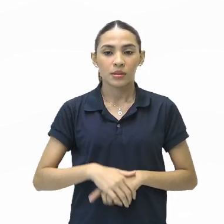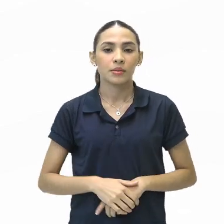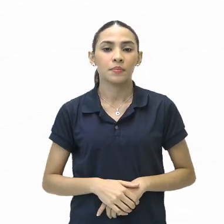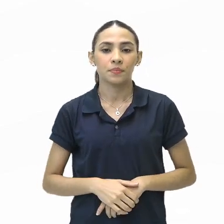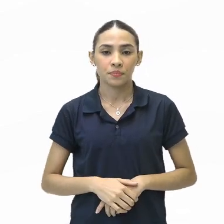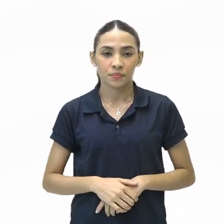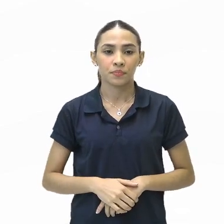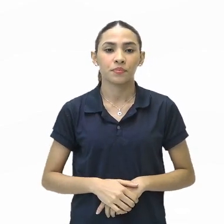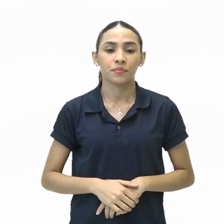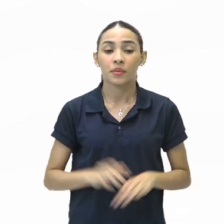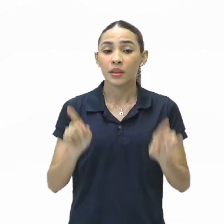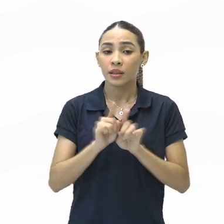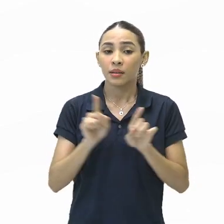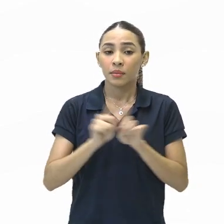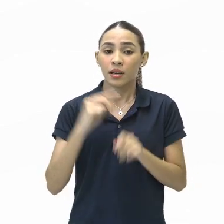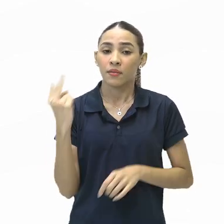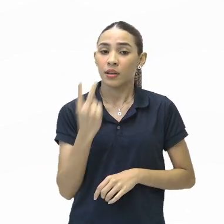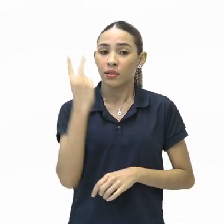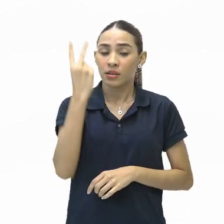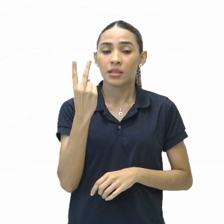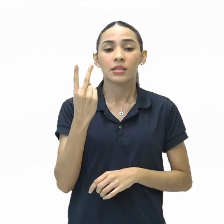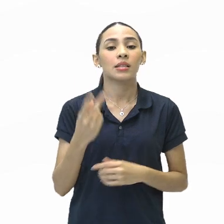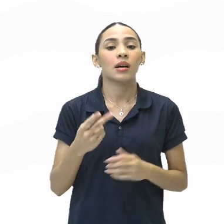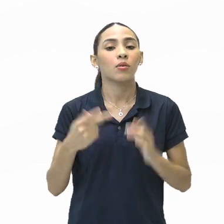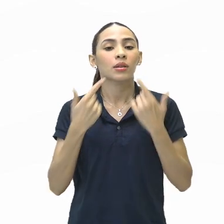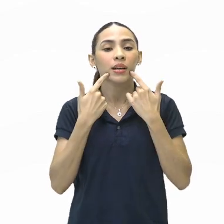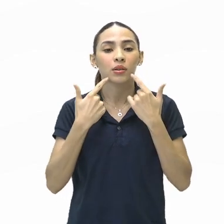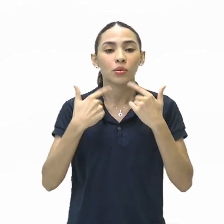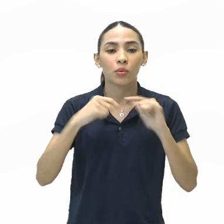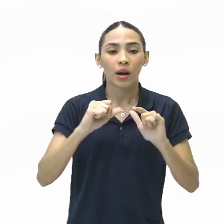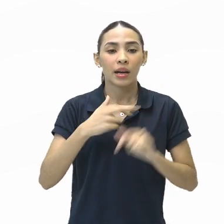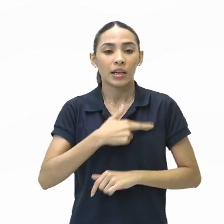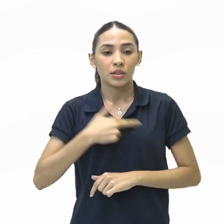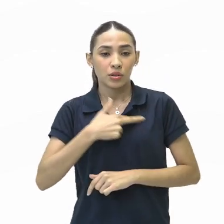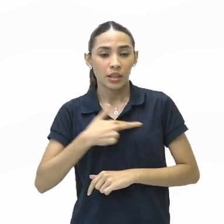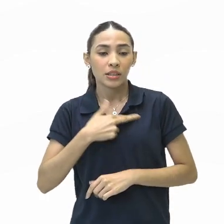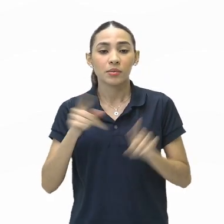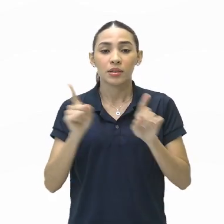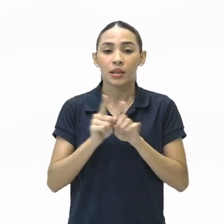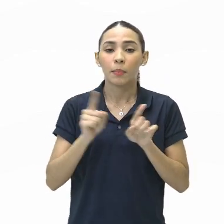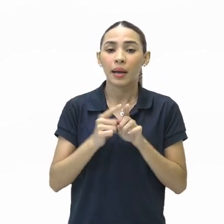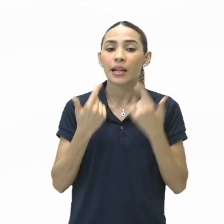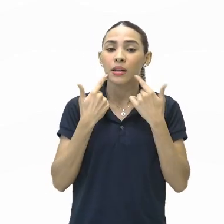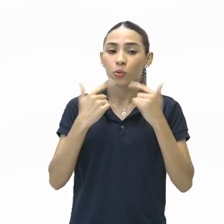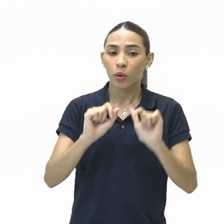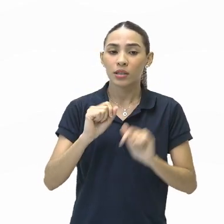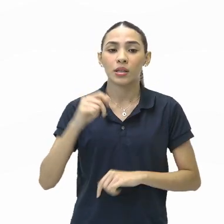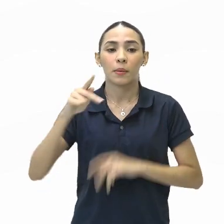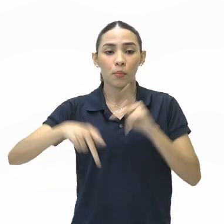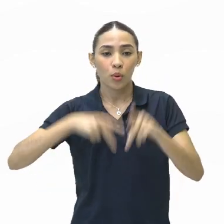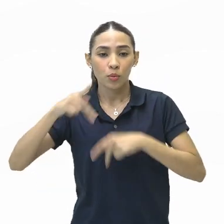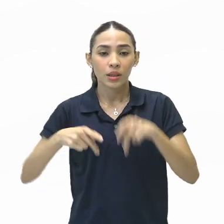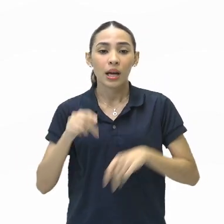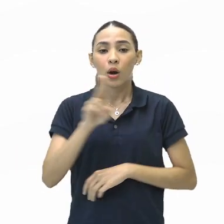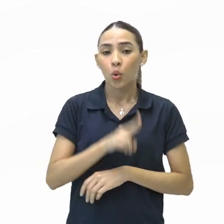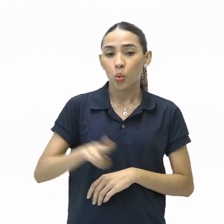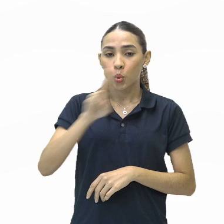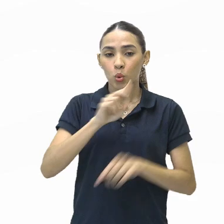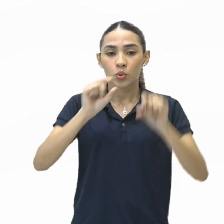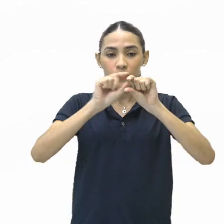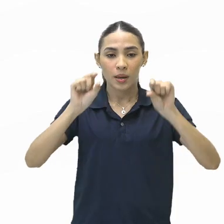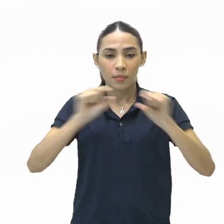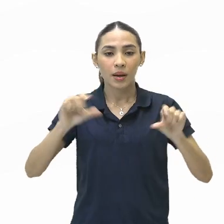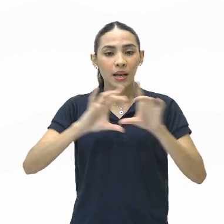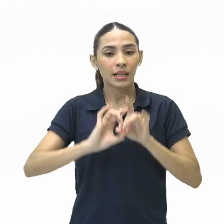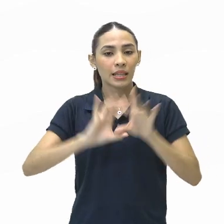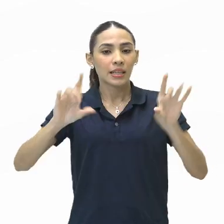de 30. Valorização do regionalismo e da linguagem popular. Utilização de versos livres, sem métrica, em brancos, sem